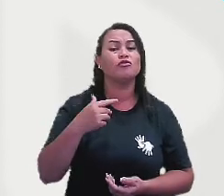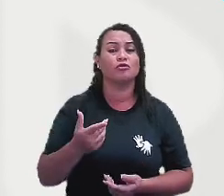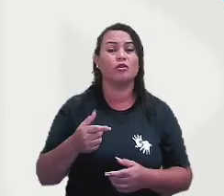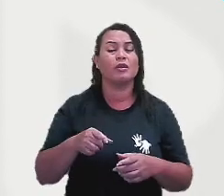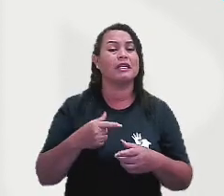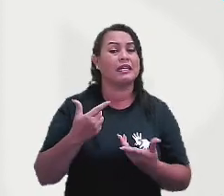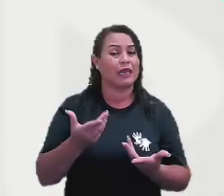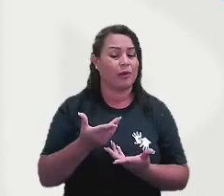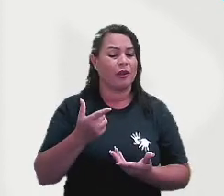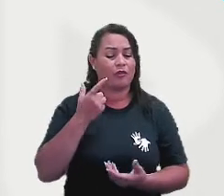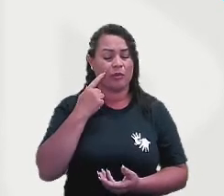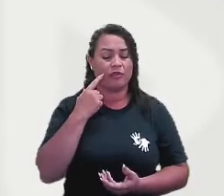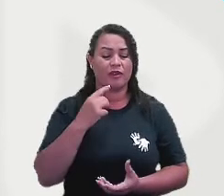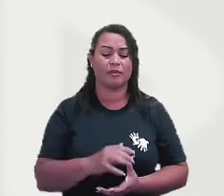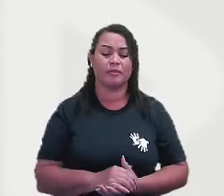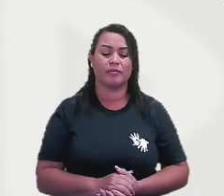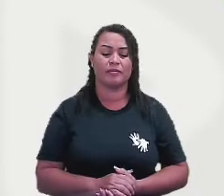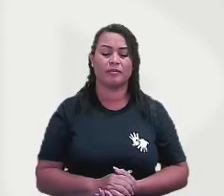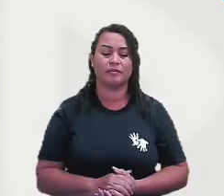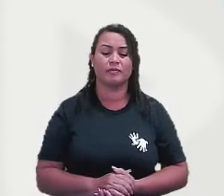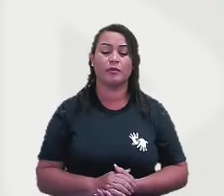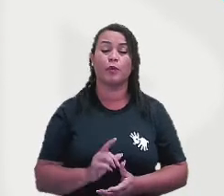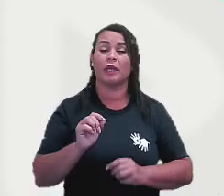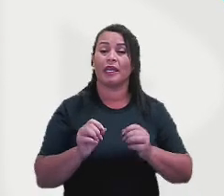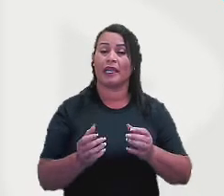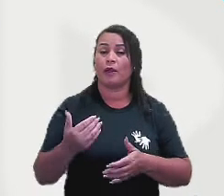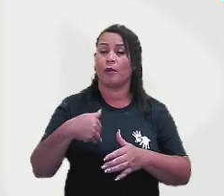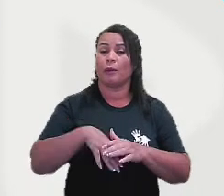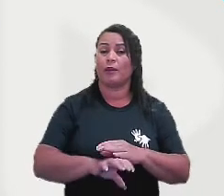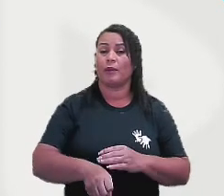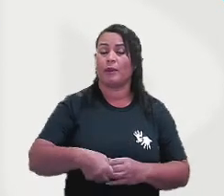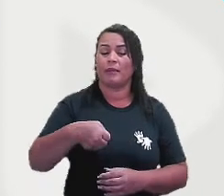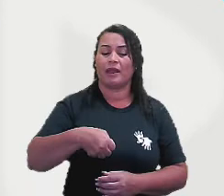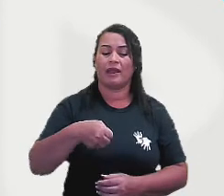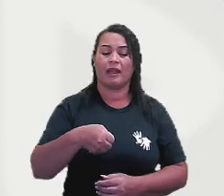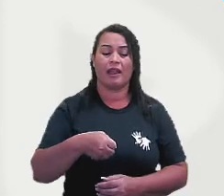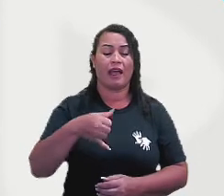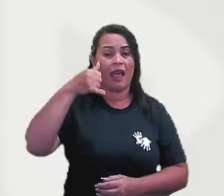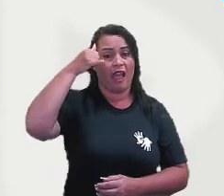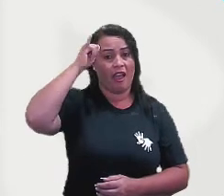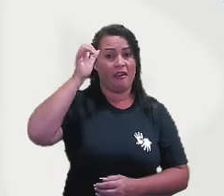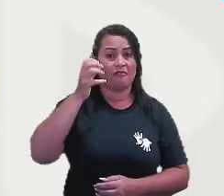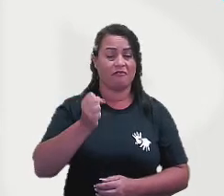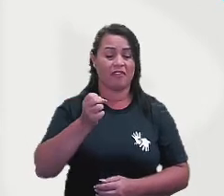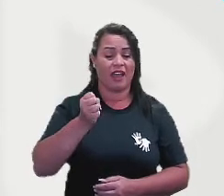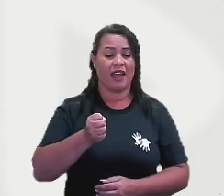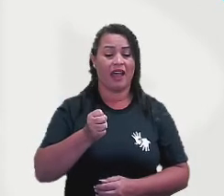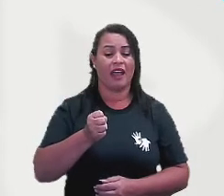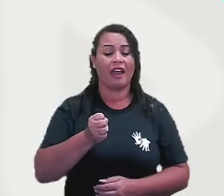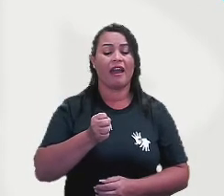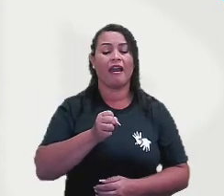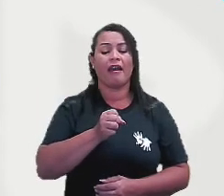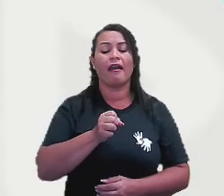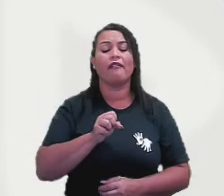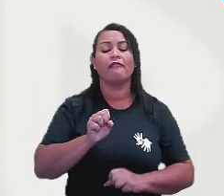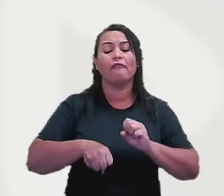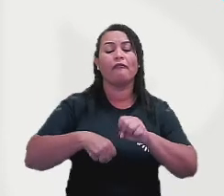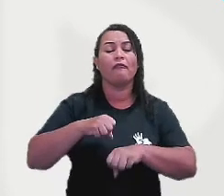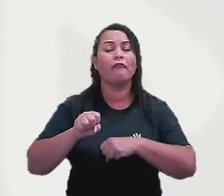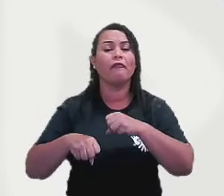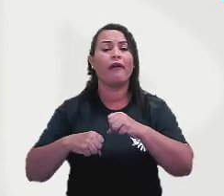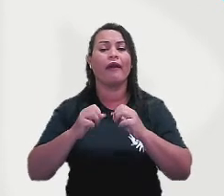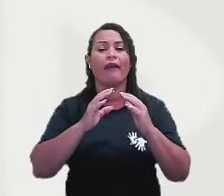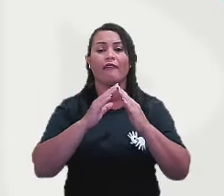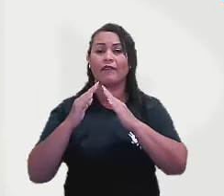de Ana Maria Machado, né? O que é que Ana Maria colocou nessa mala? A vaca vai à vila, o cavalo